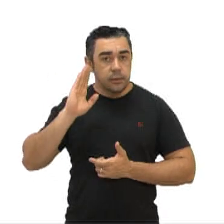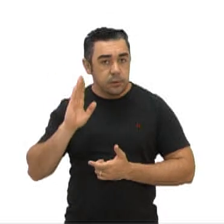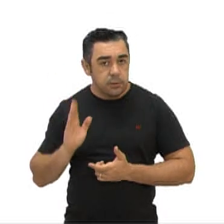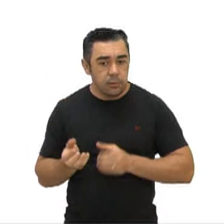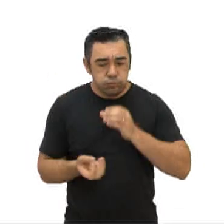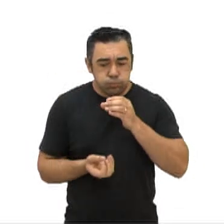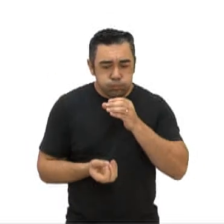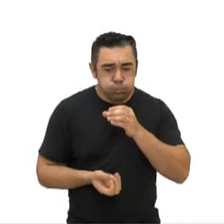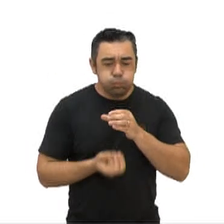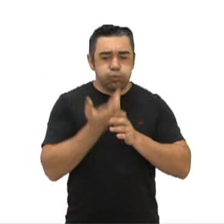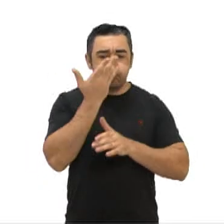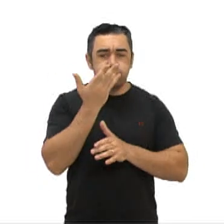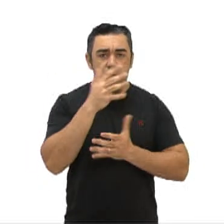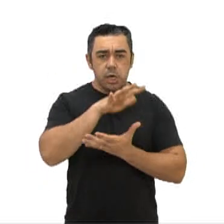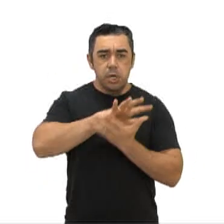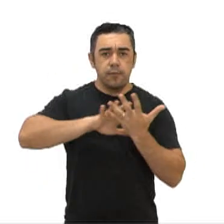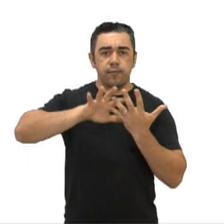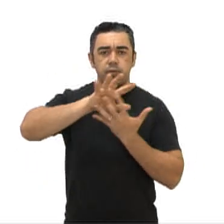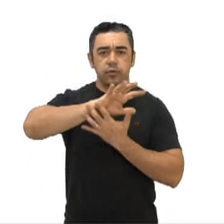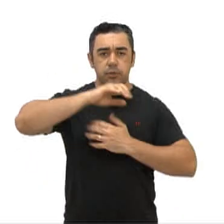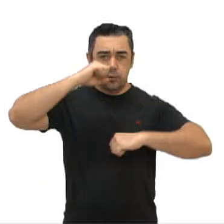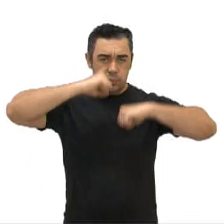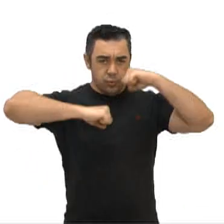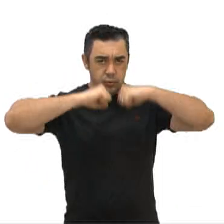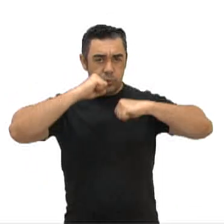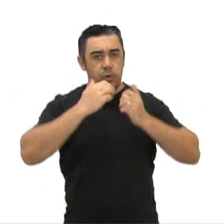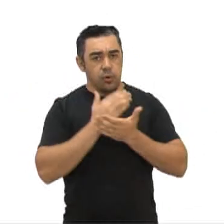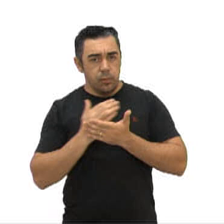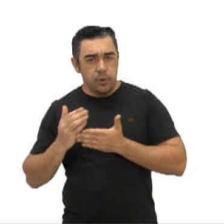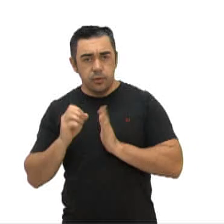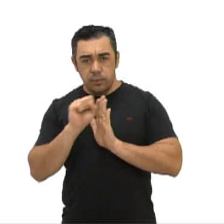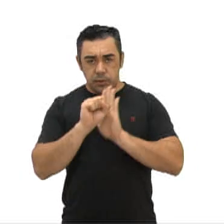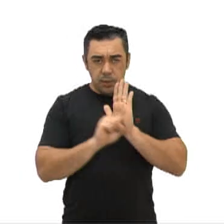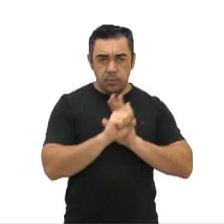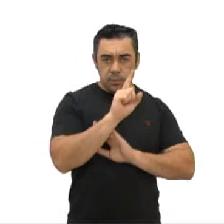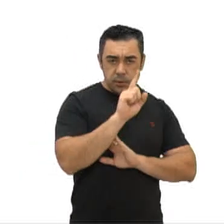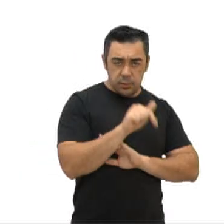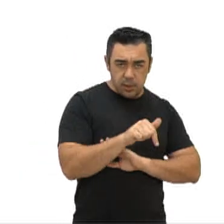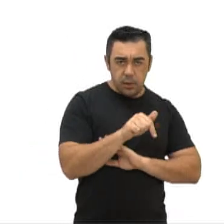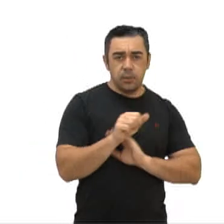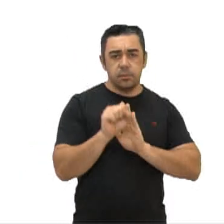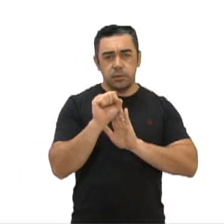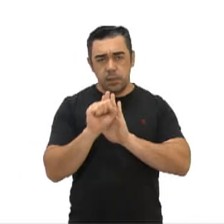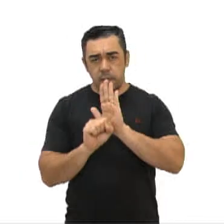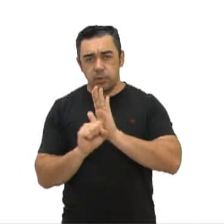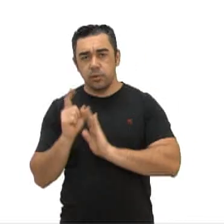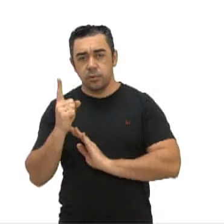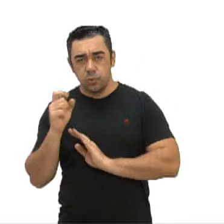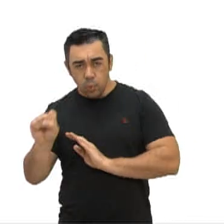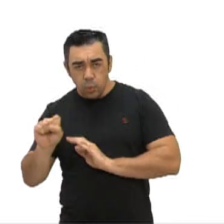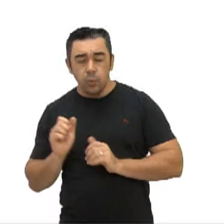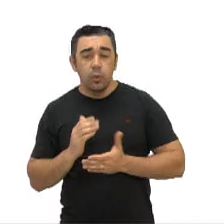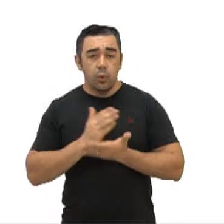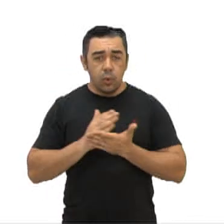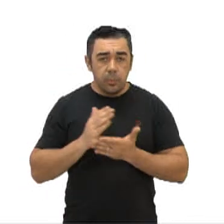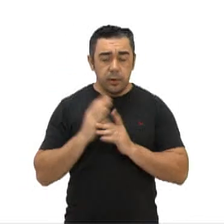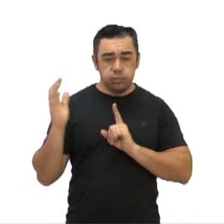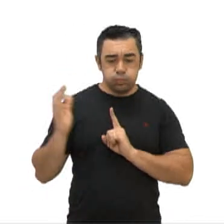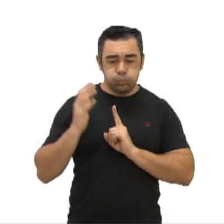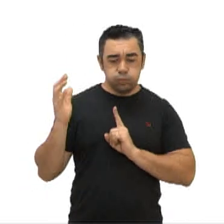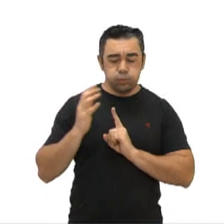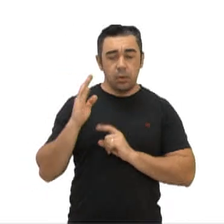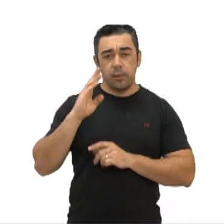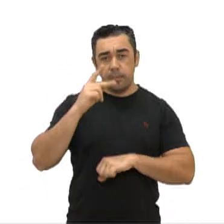sua revolução industrial, nesse processo que se iniciou lá no século XVII e XVIII, ela passa a pressionar